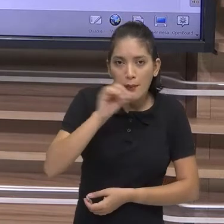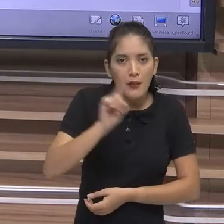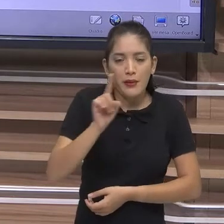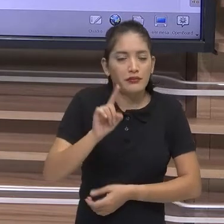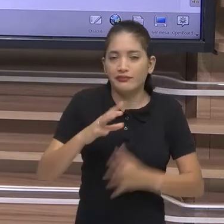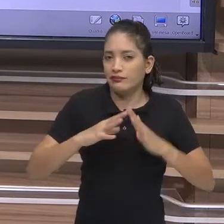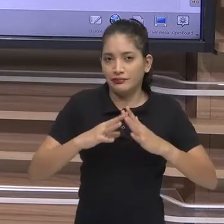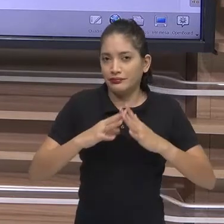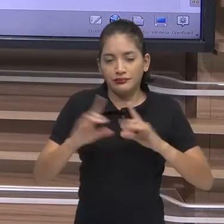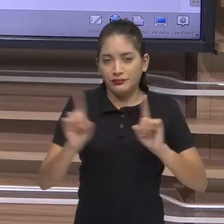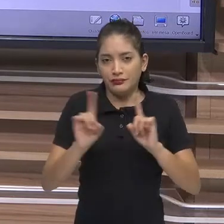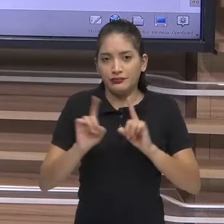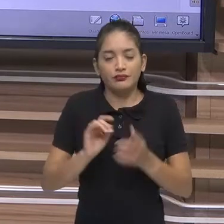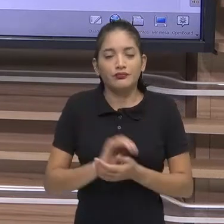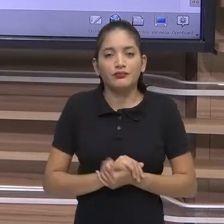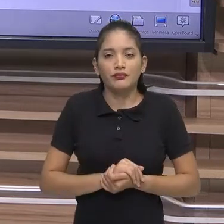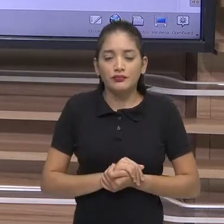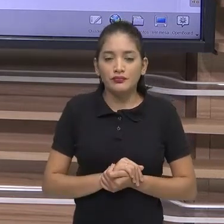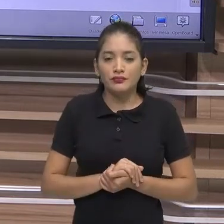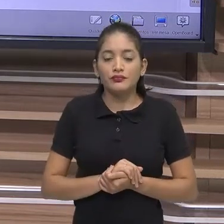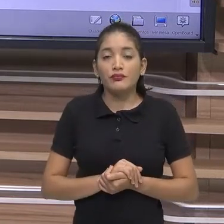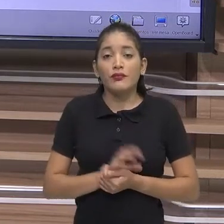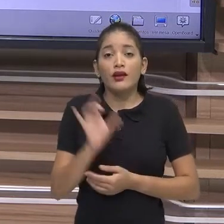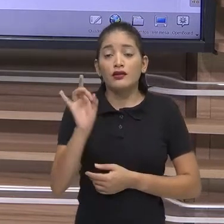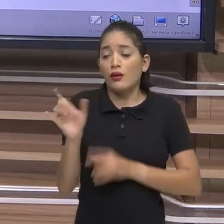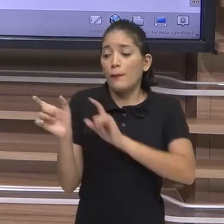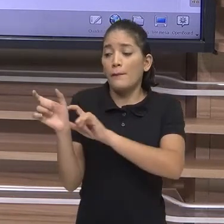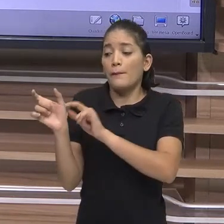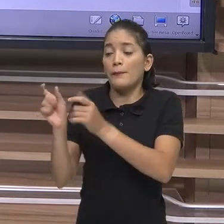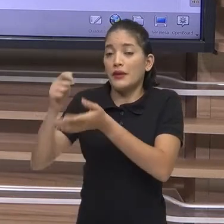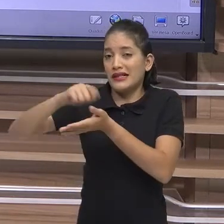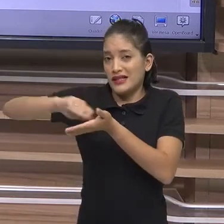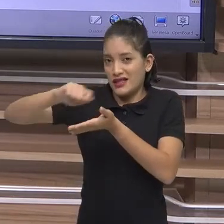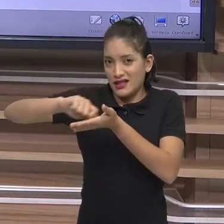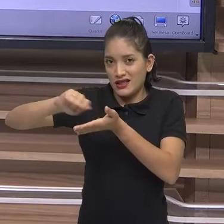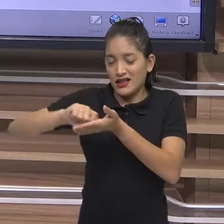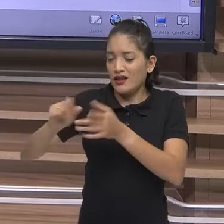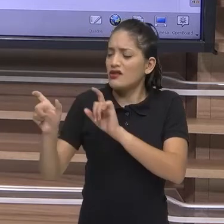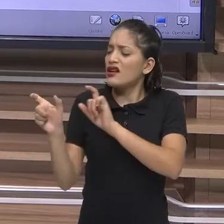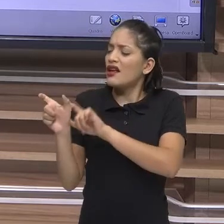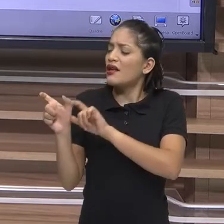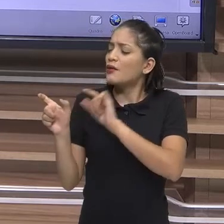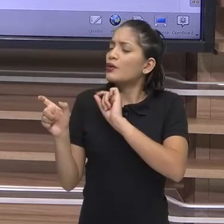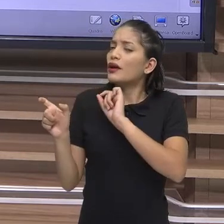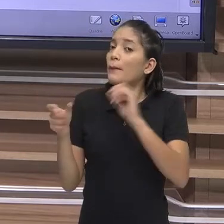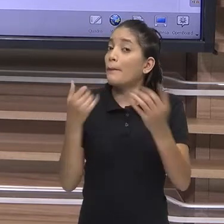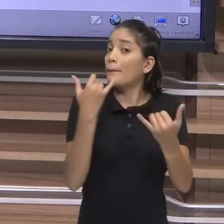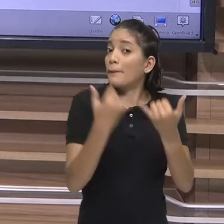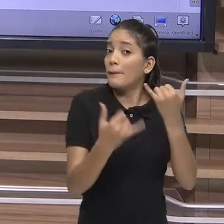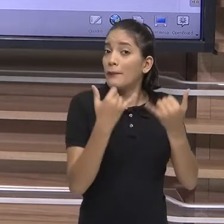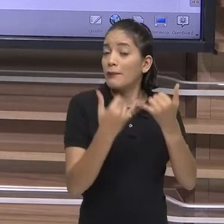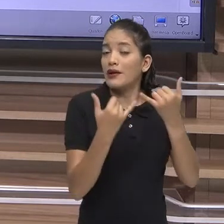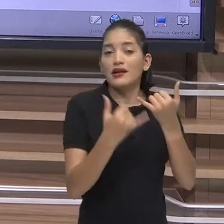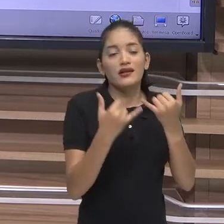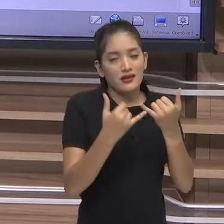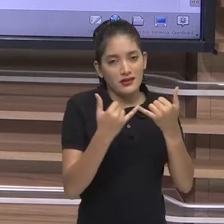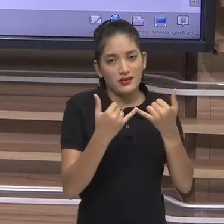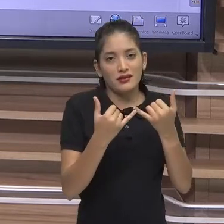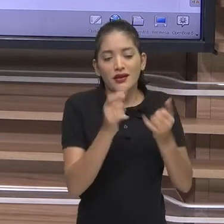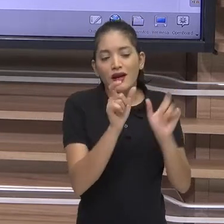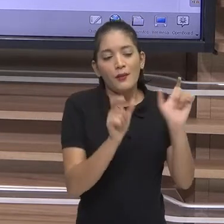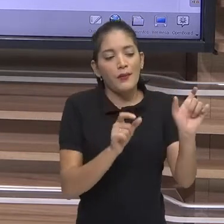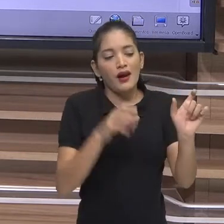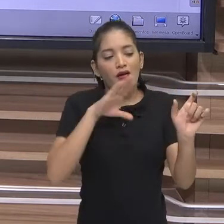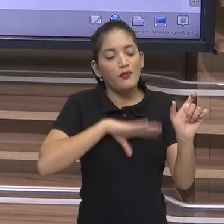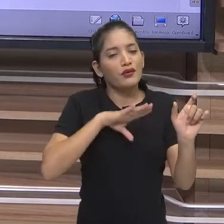a parte da fala, tá bom? É na escrita, que elas se parecem com palavras em português e